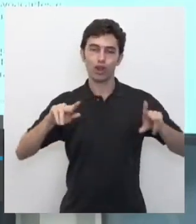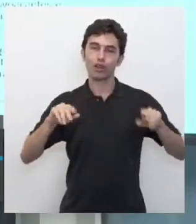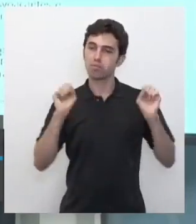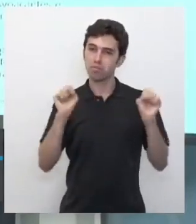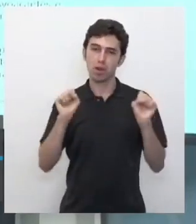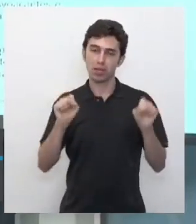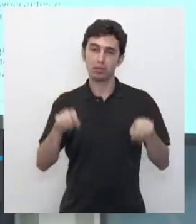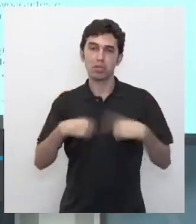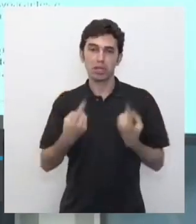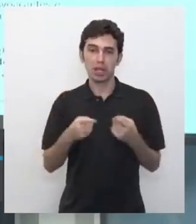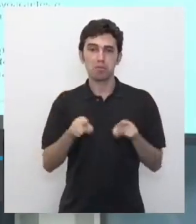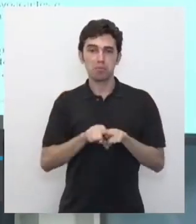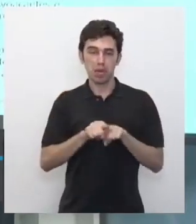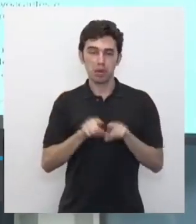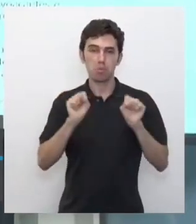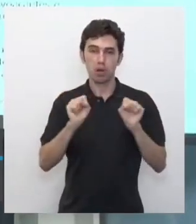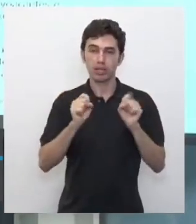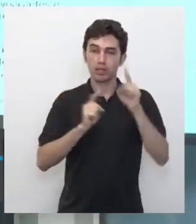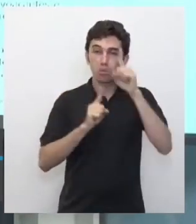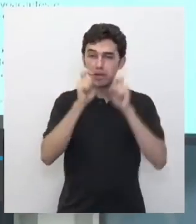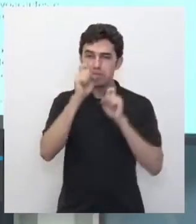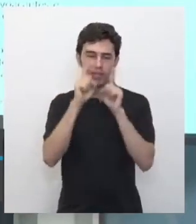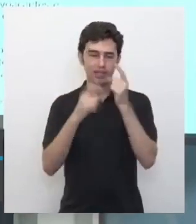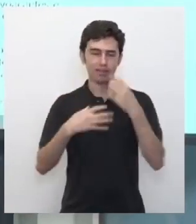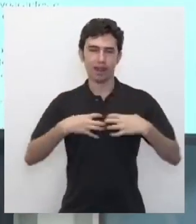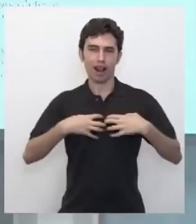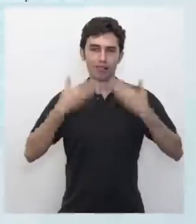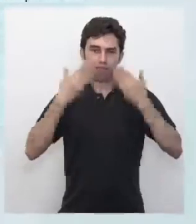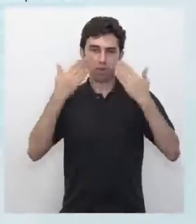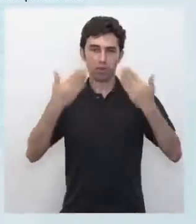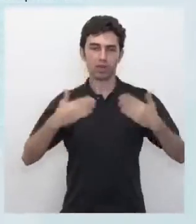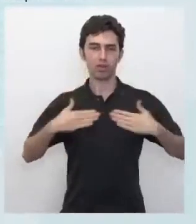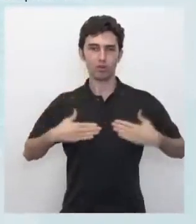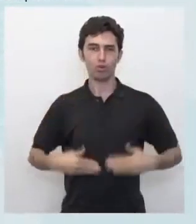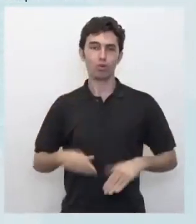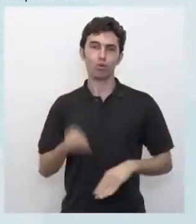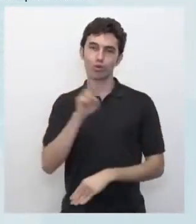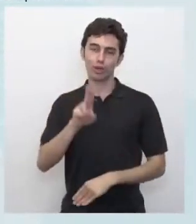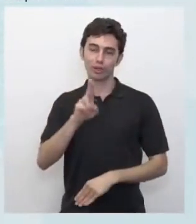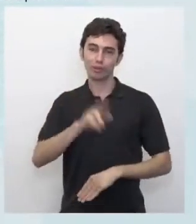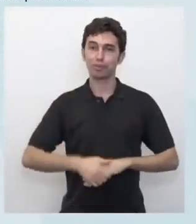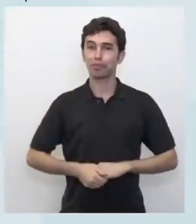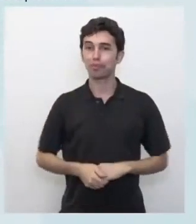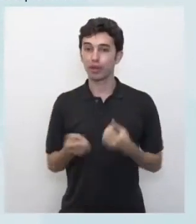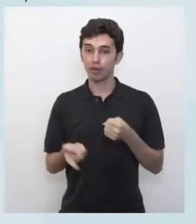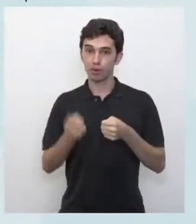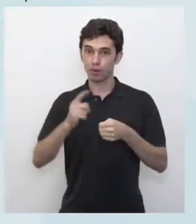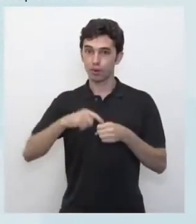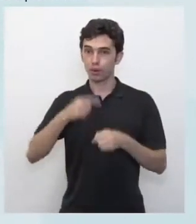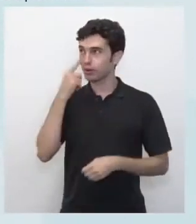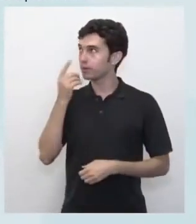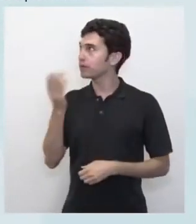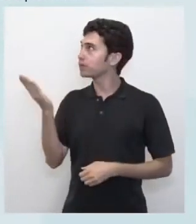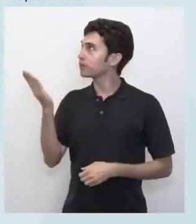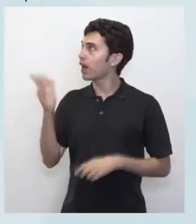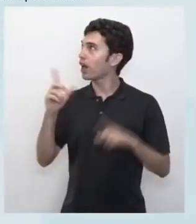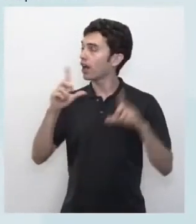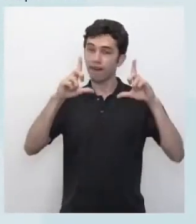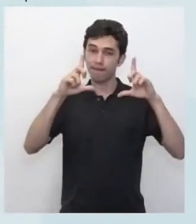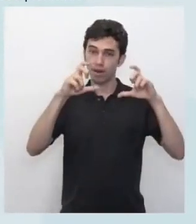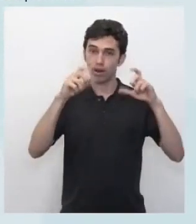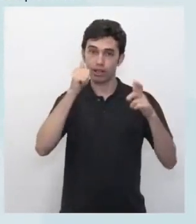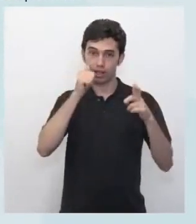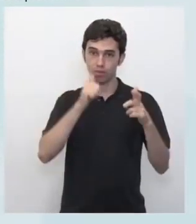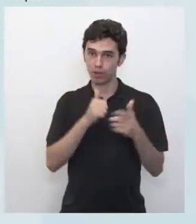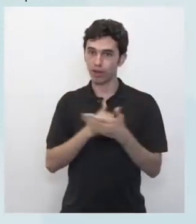expressividade na sua forma, tá certo? Vamos voltar lá no slide mais um pouquinho, né? Aqui nós vemos uma imagem, né, de Isadora Duncan,